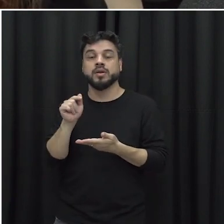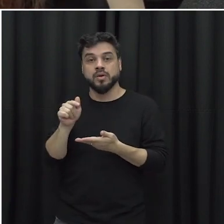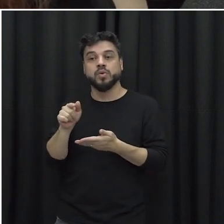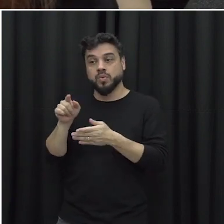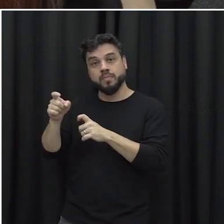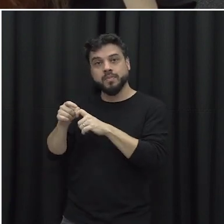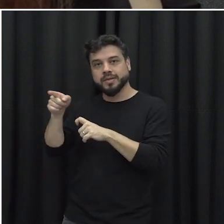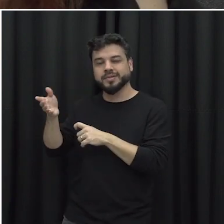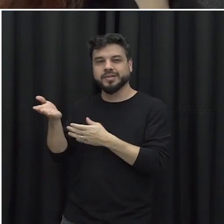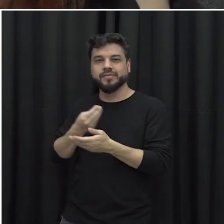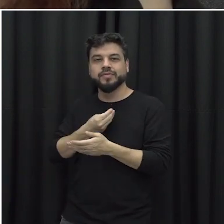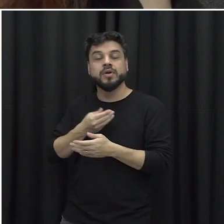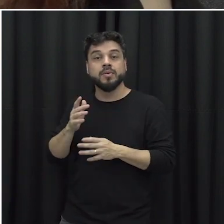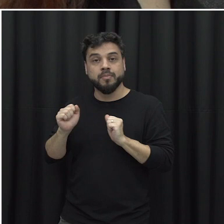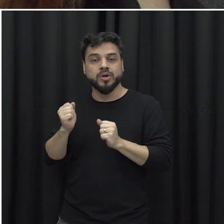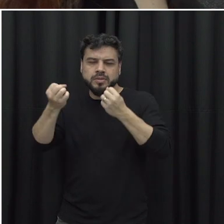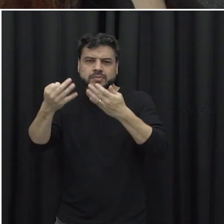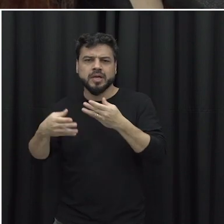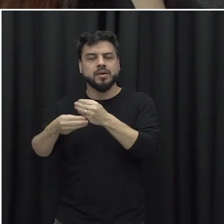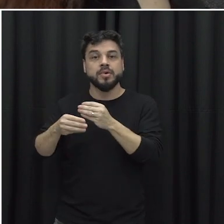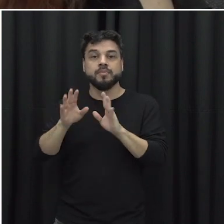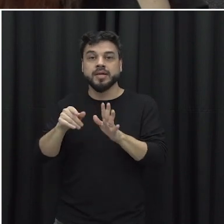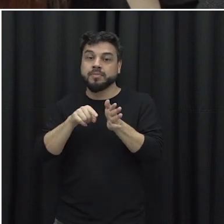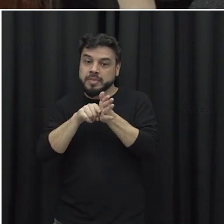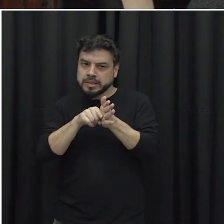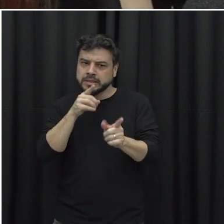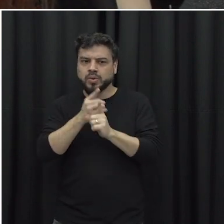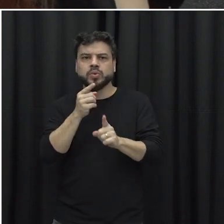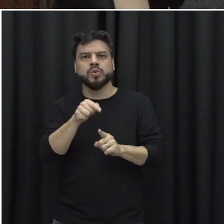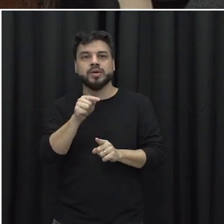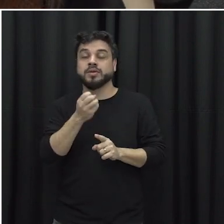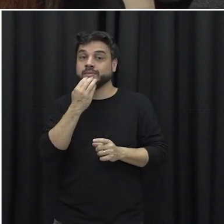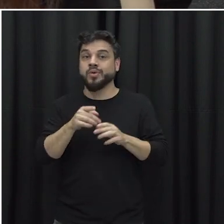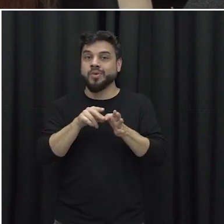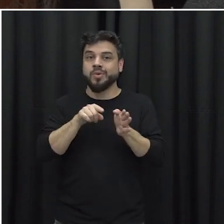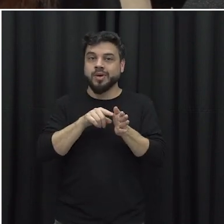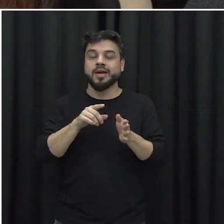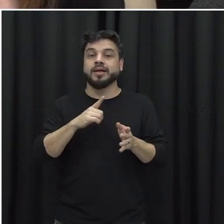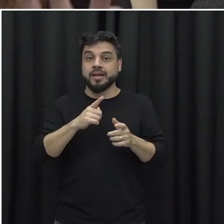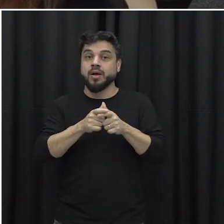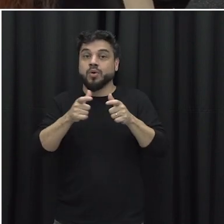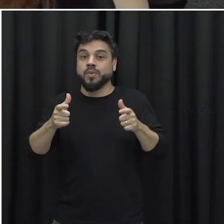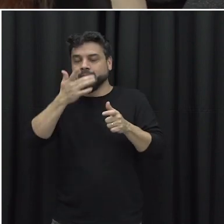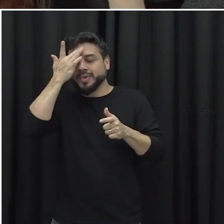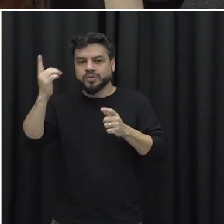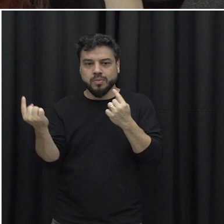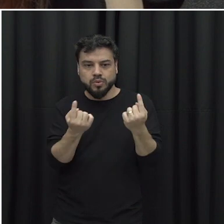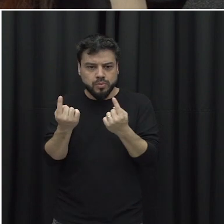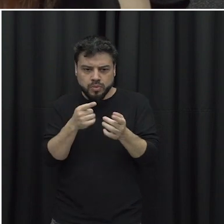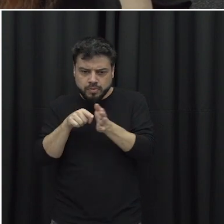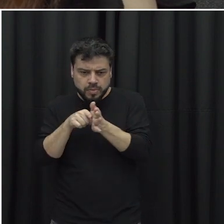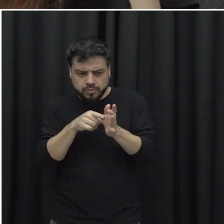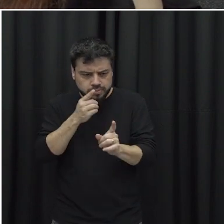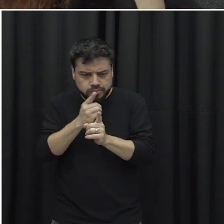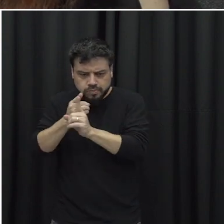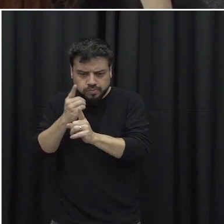pontapé inicial para outras pesquisas dentro do laboratório, que é o que está sendo desenvolvido agora com um grupo maior e um desenho mais robusto aí